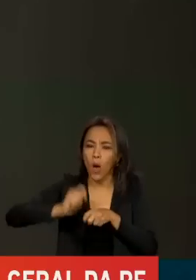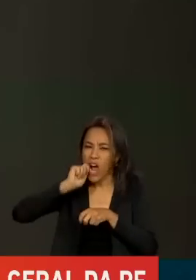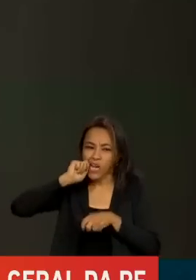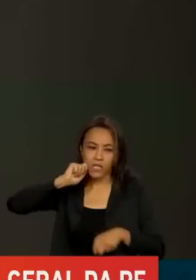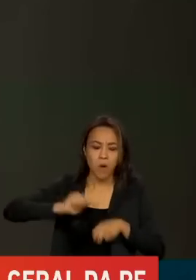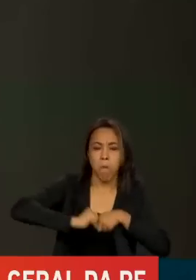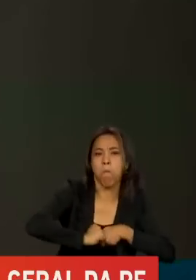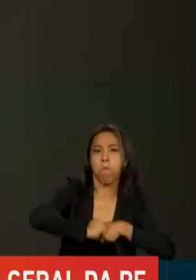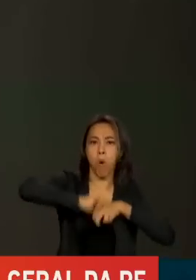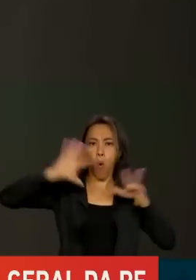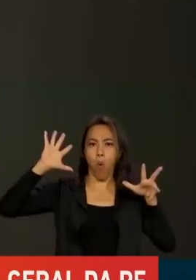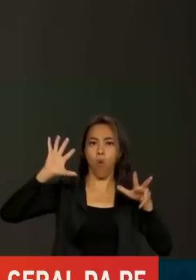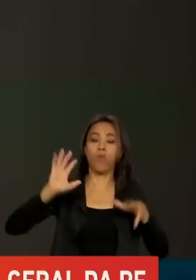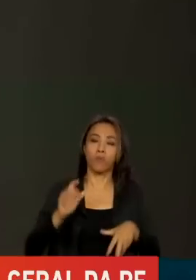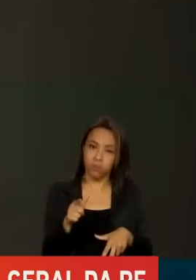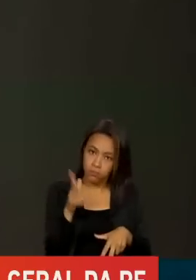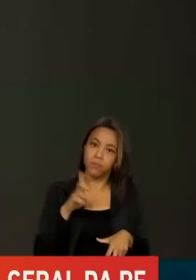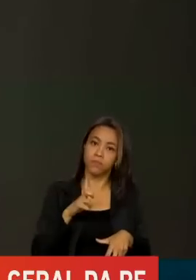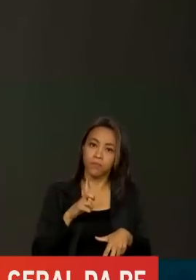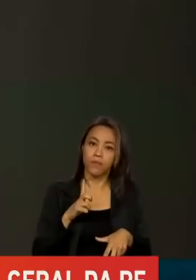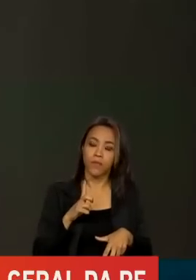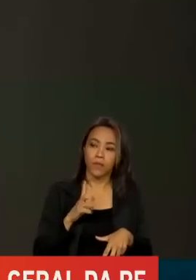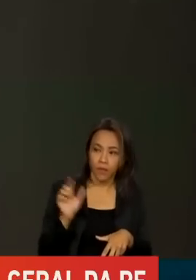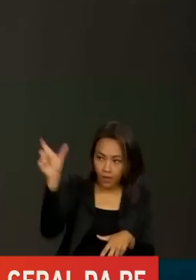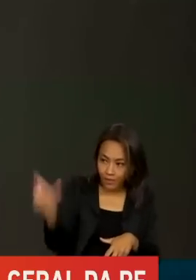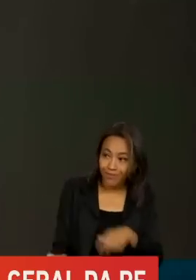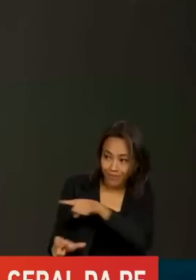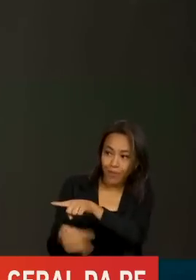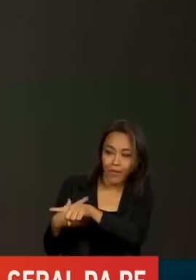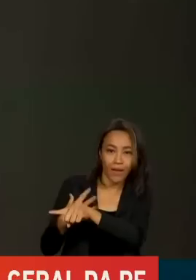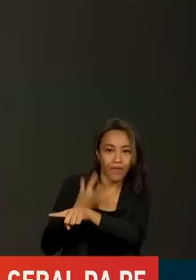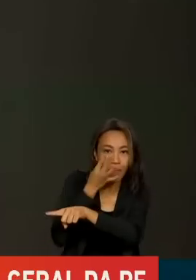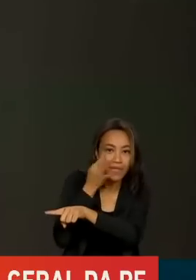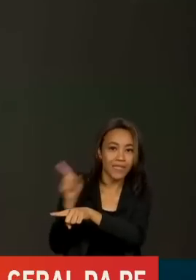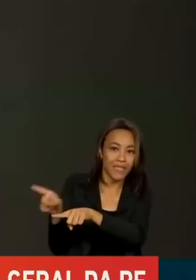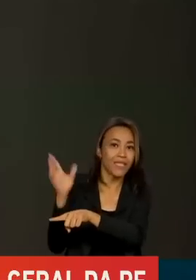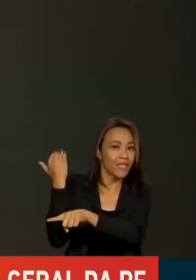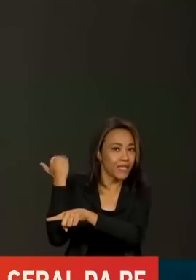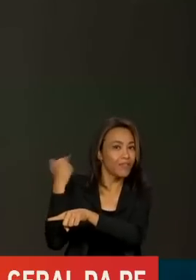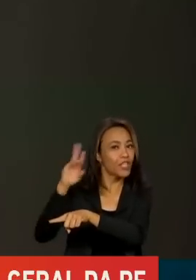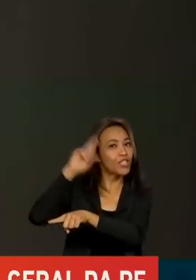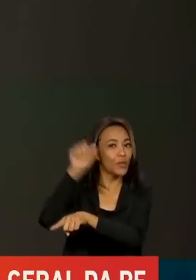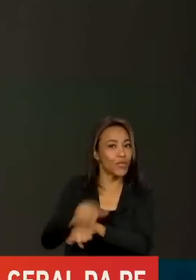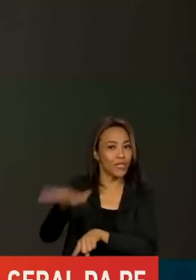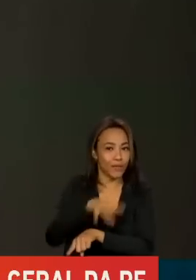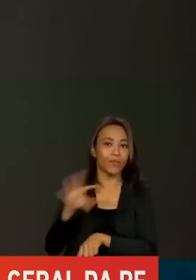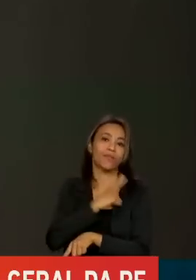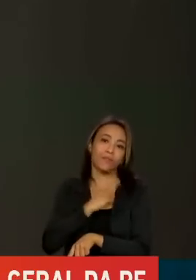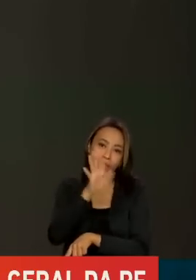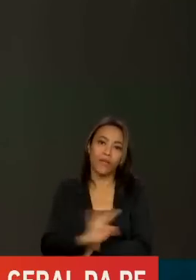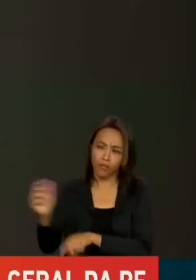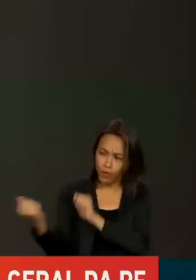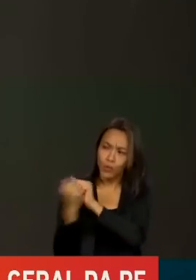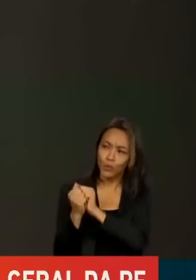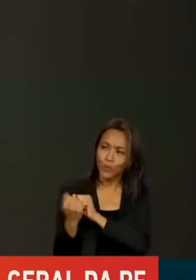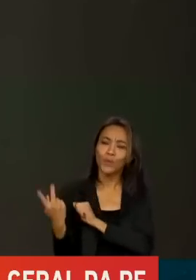Dr galúdo aqui presente que foi e foi também diretor geral da Polícia Federal estava